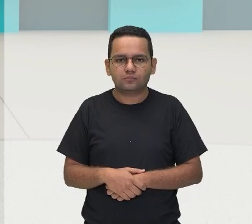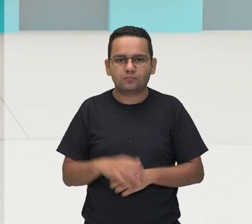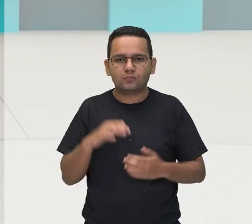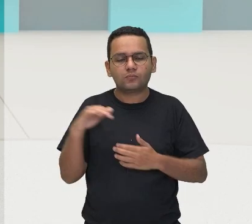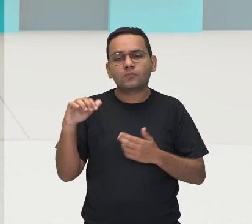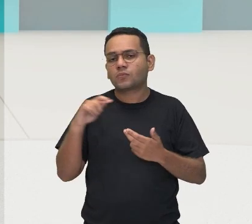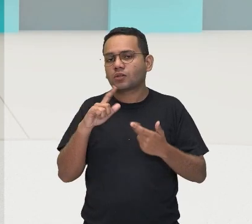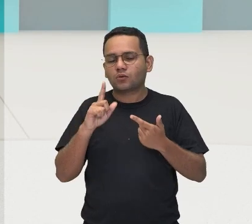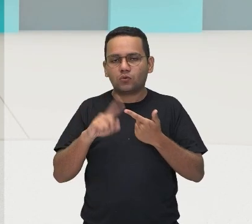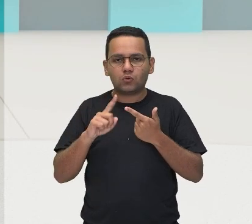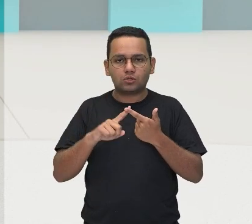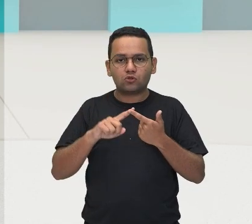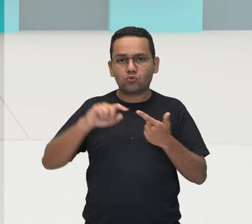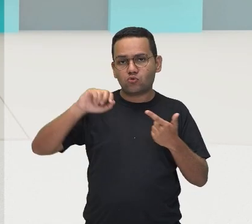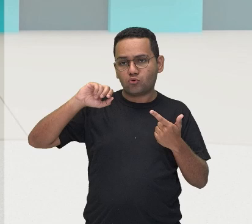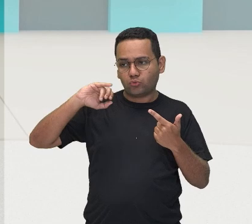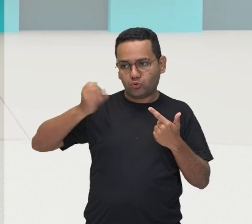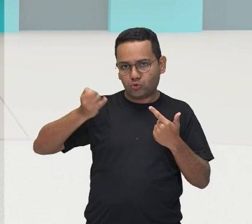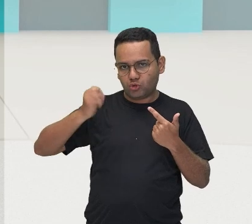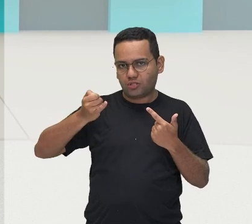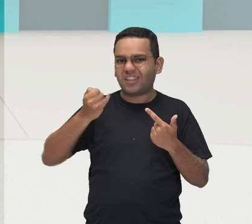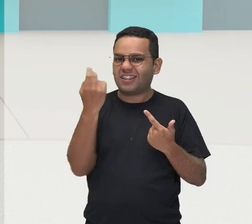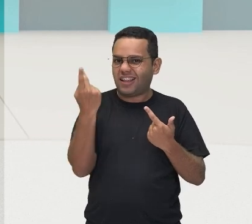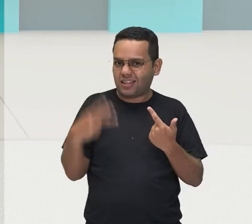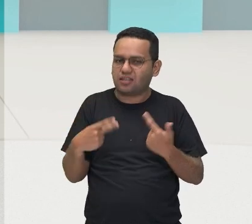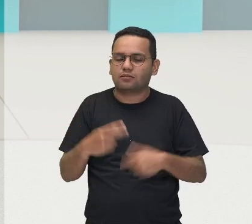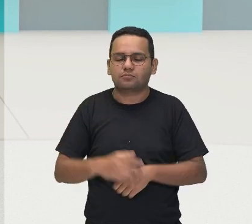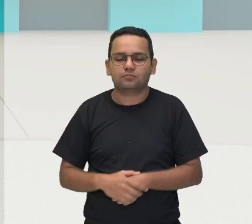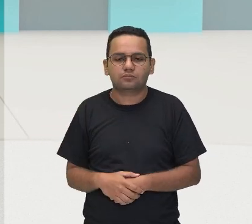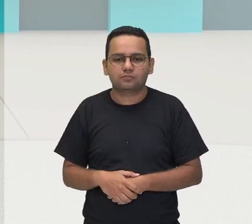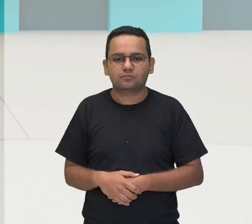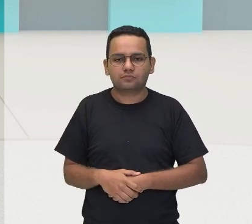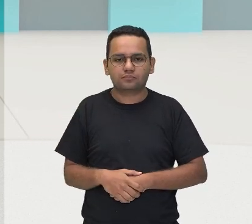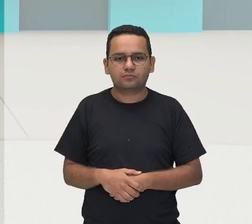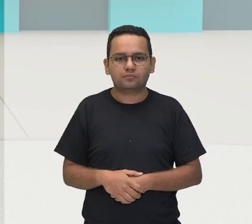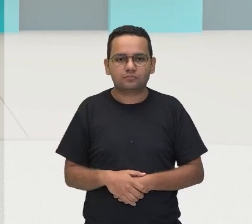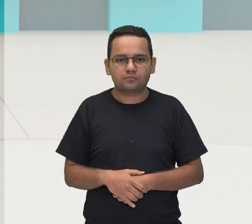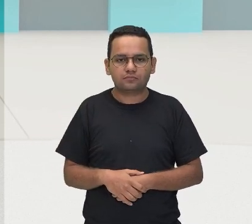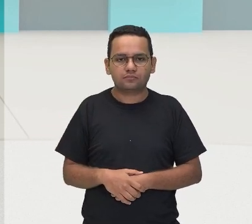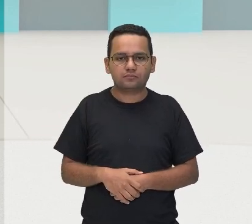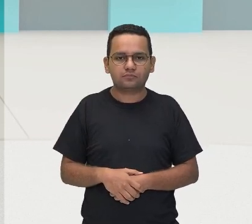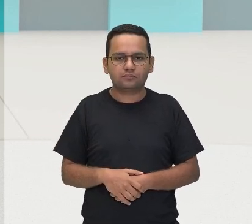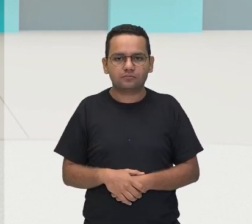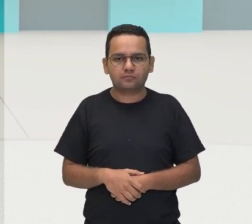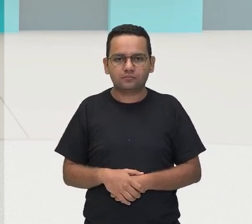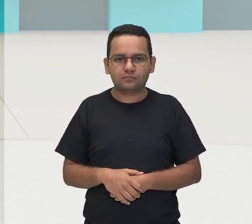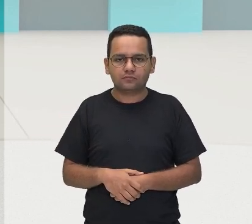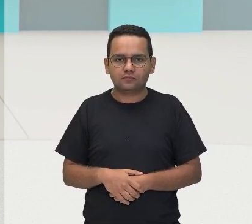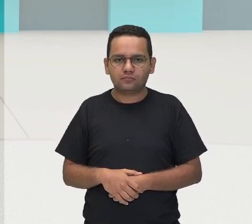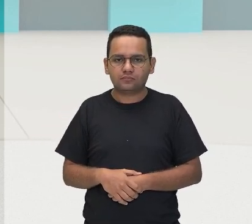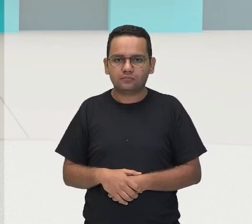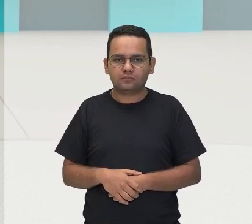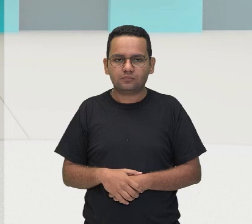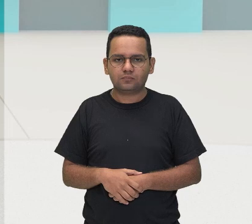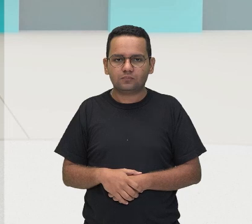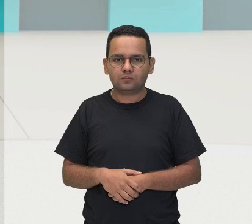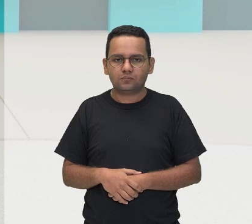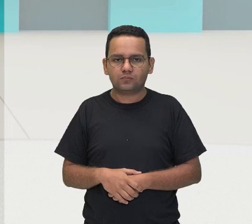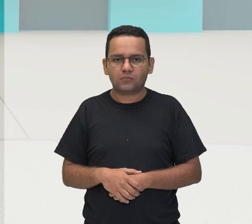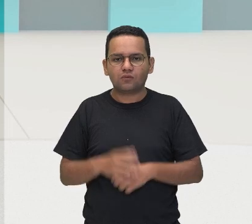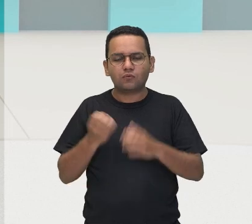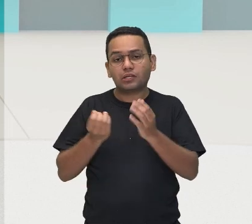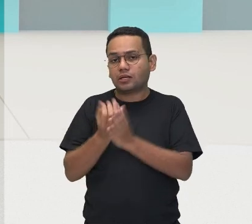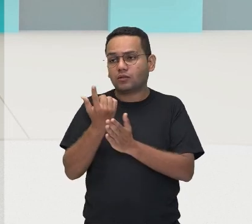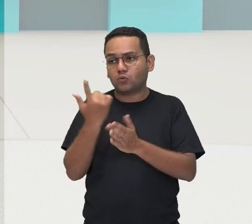jiu-jitsu brasileiro, né? O jiu-jitsu, ele teve origem ali em outro